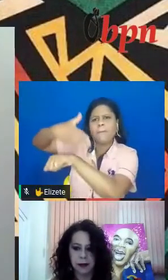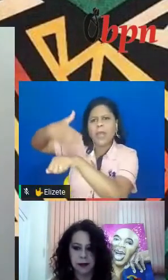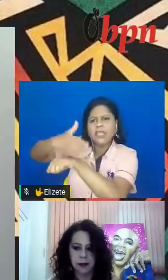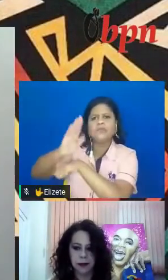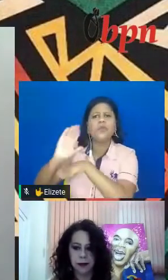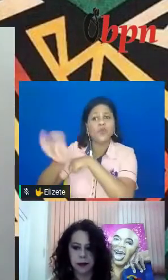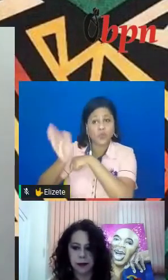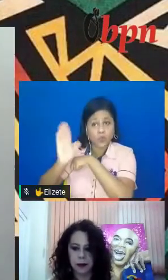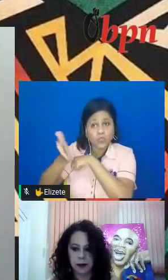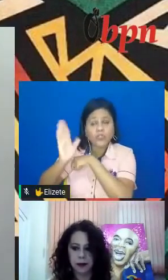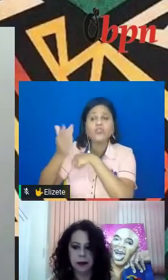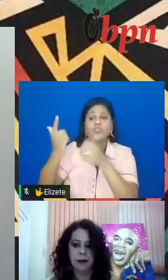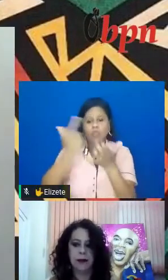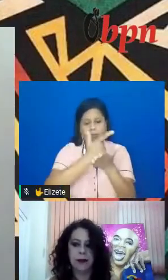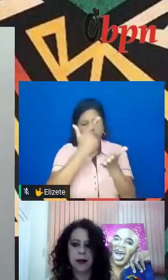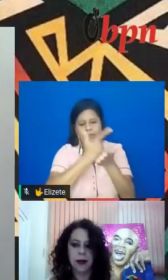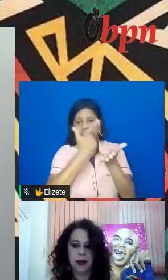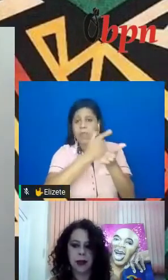desse livro